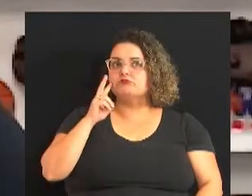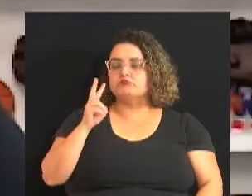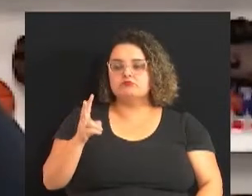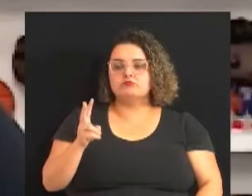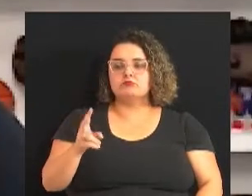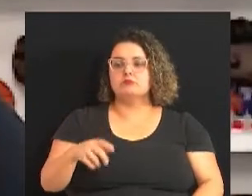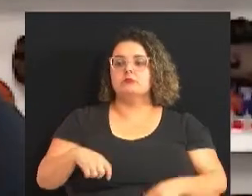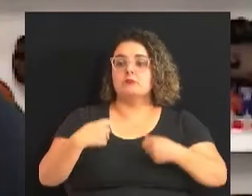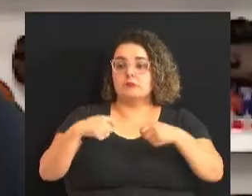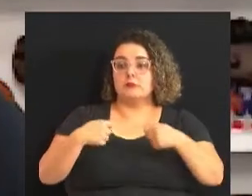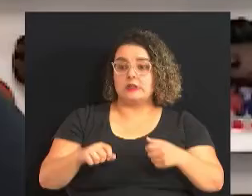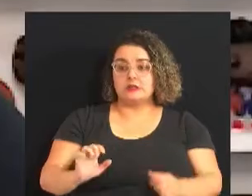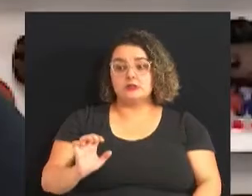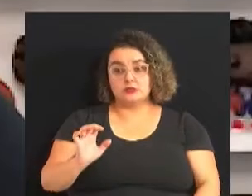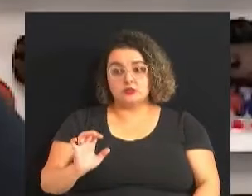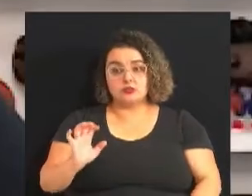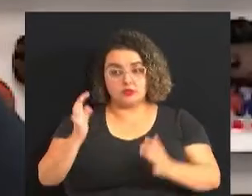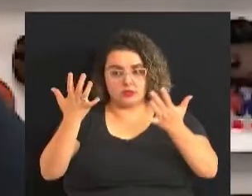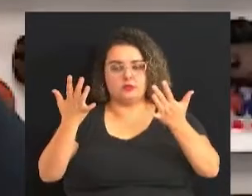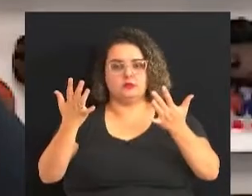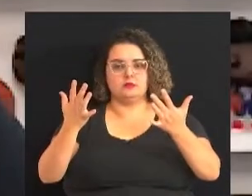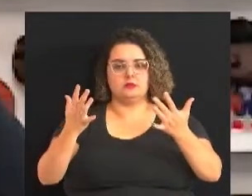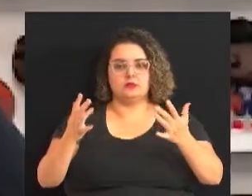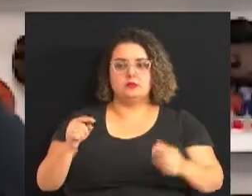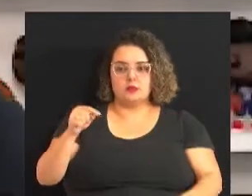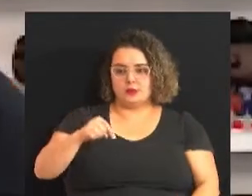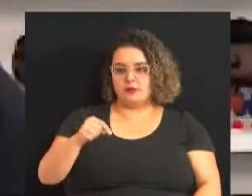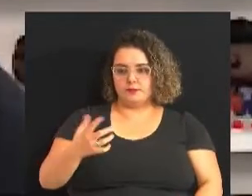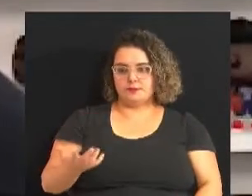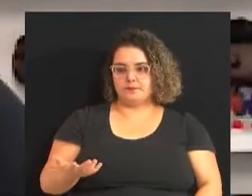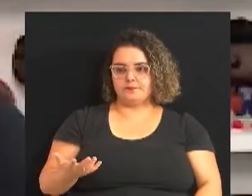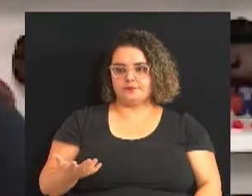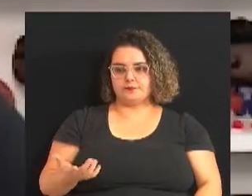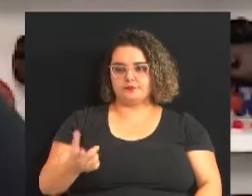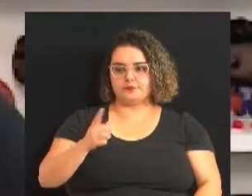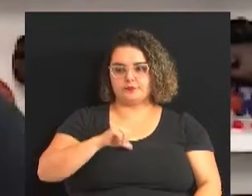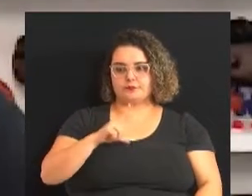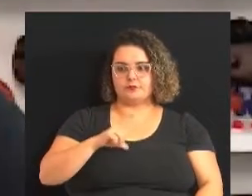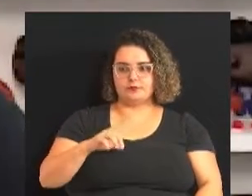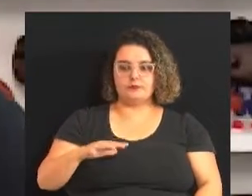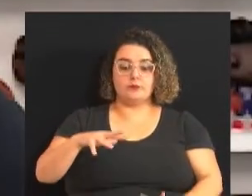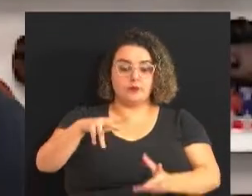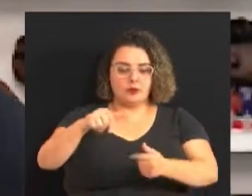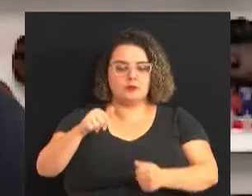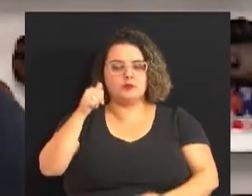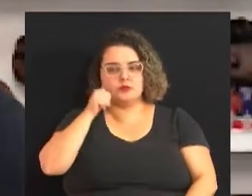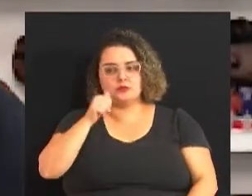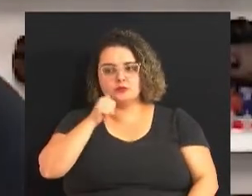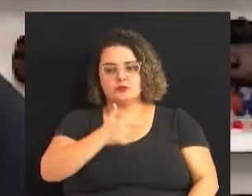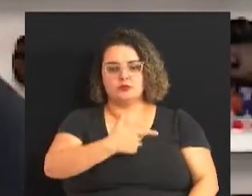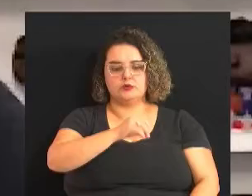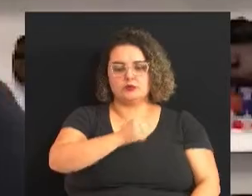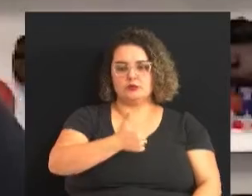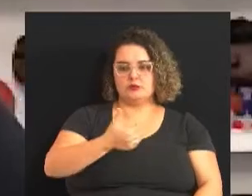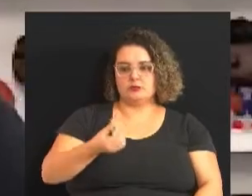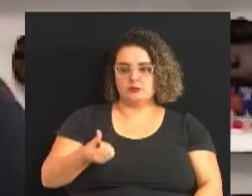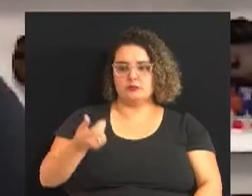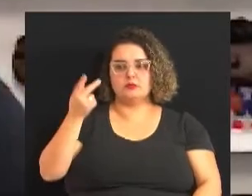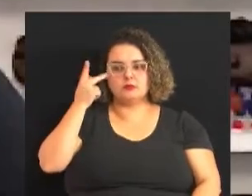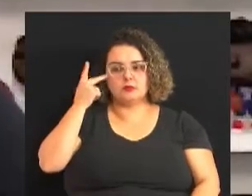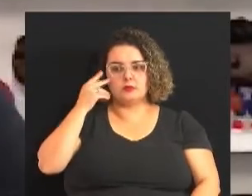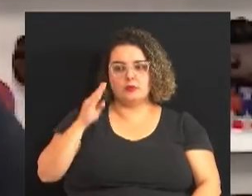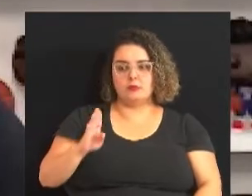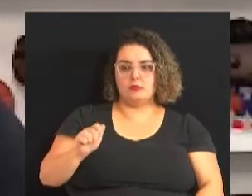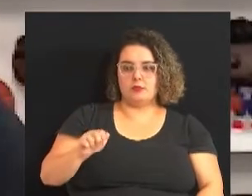de um evento dessa grandeza aqui. Tivemos também o Mundial Feminino em 2006, né, em São Paulo, em Barueri,